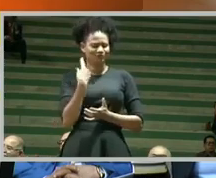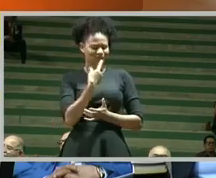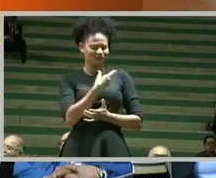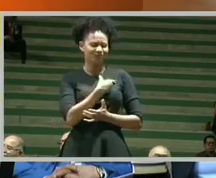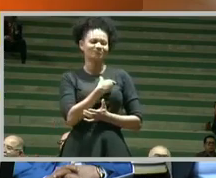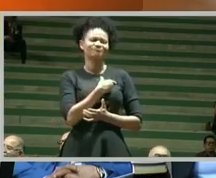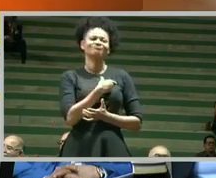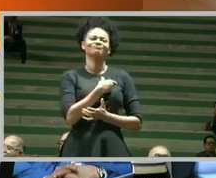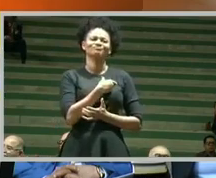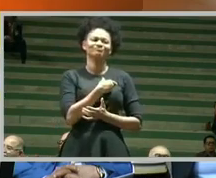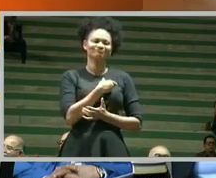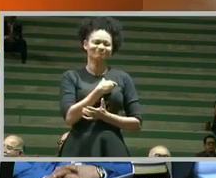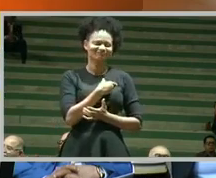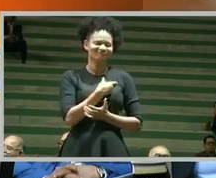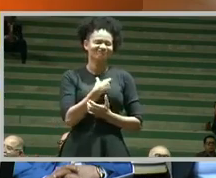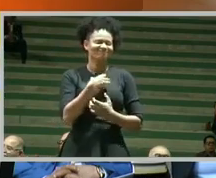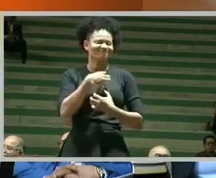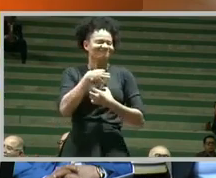estamos